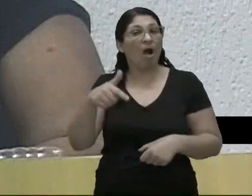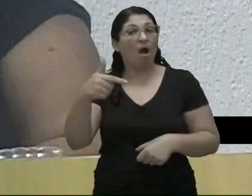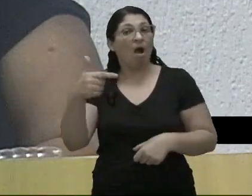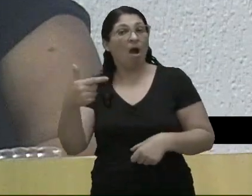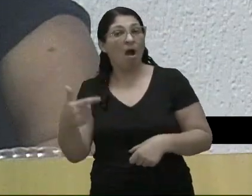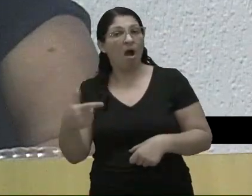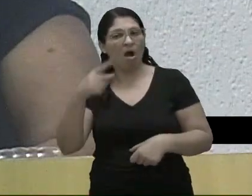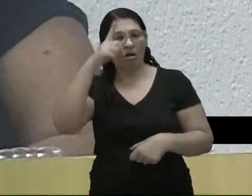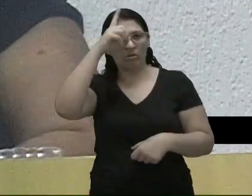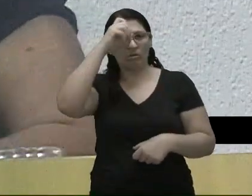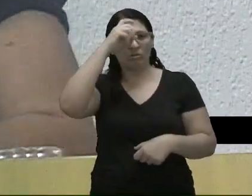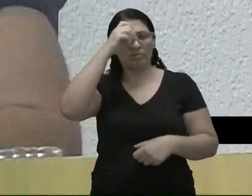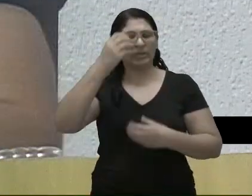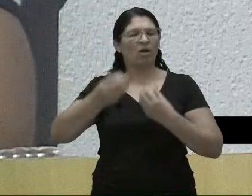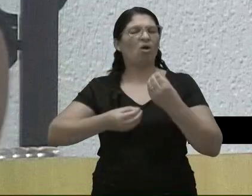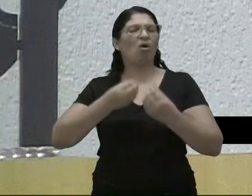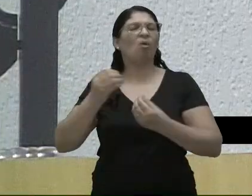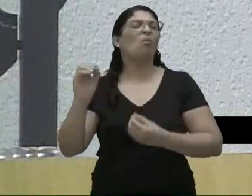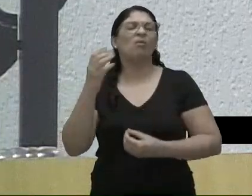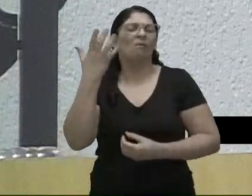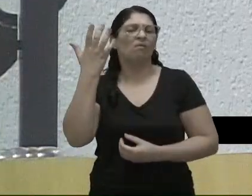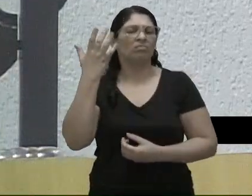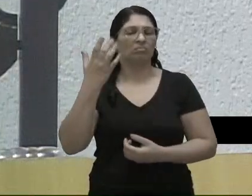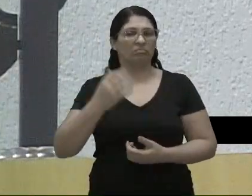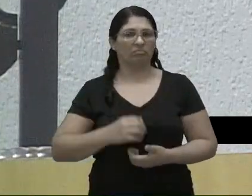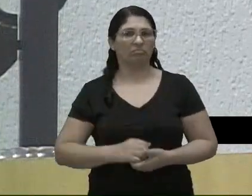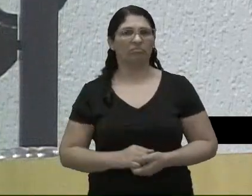Como que faríamos?